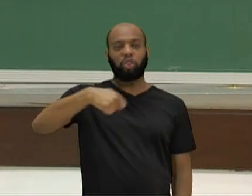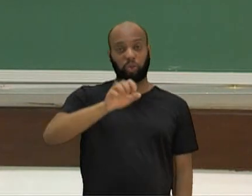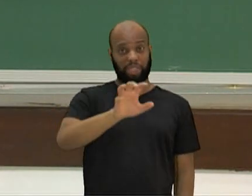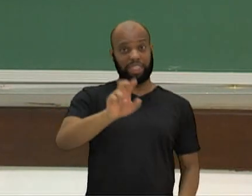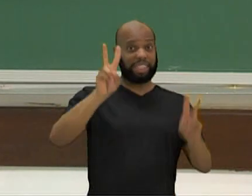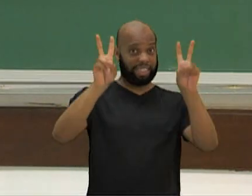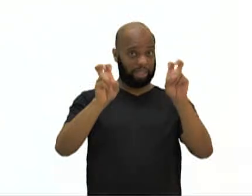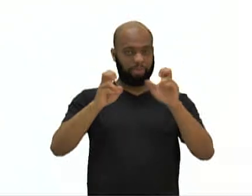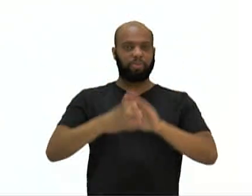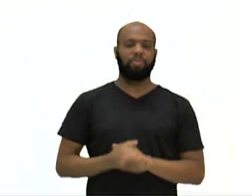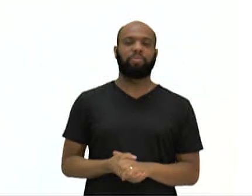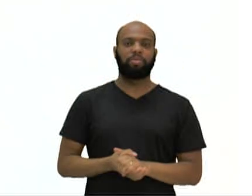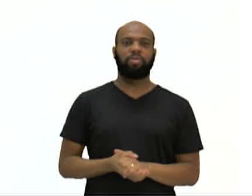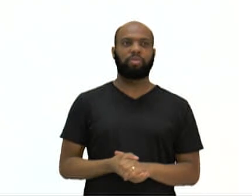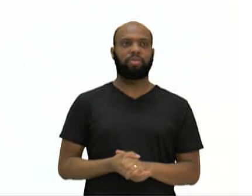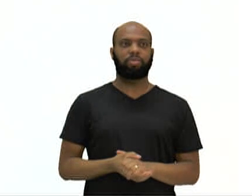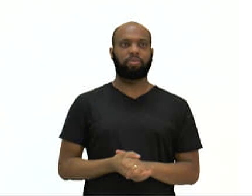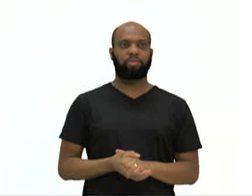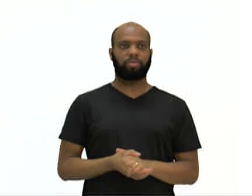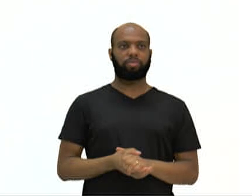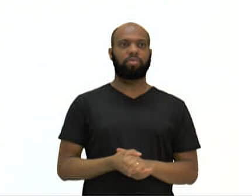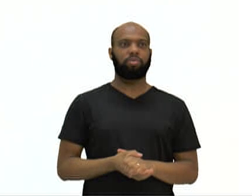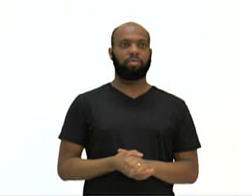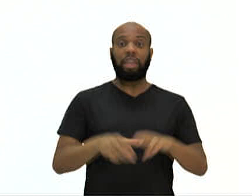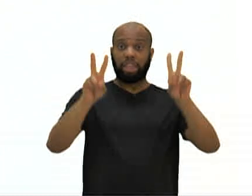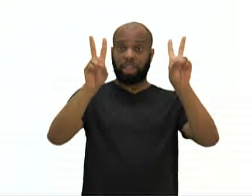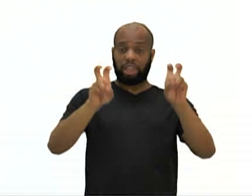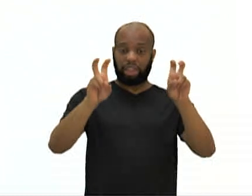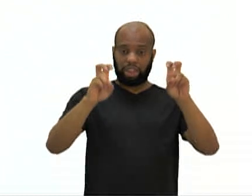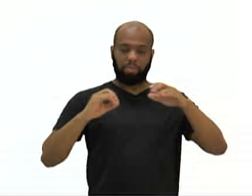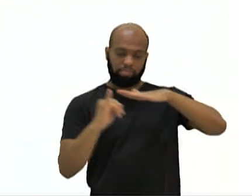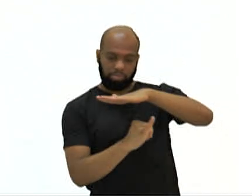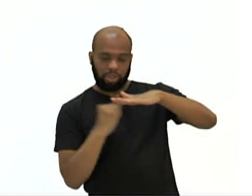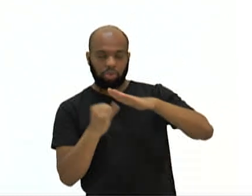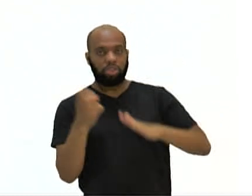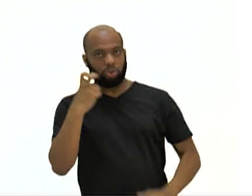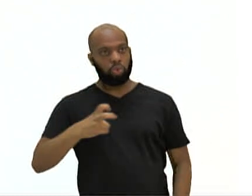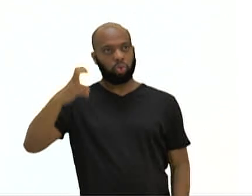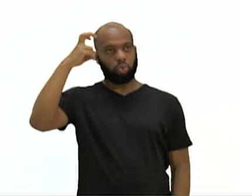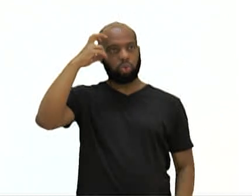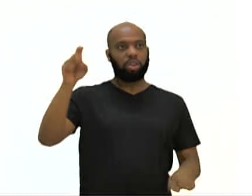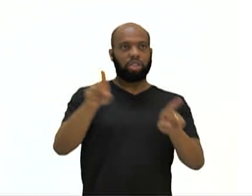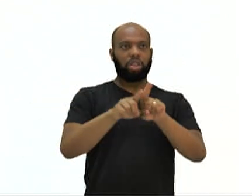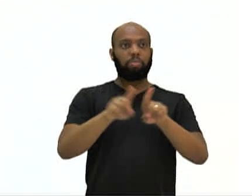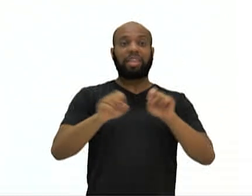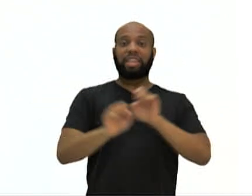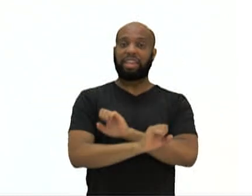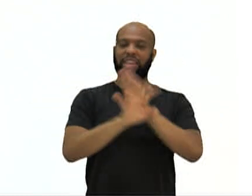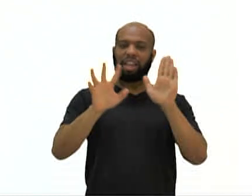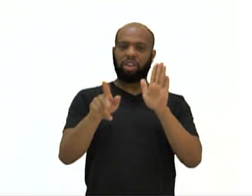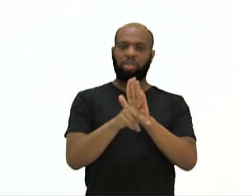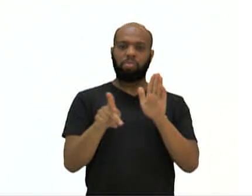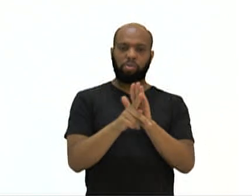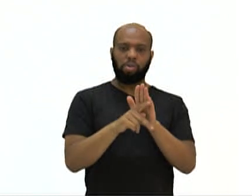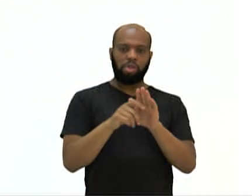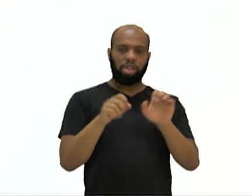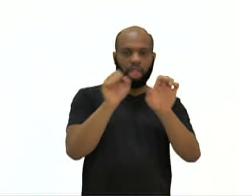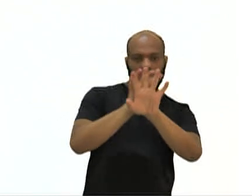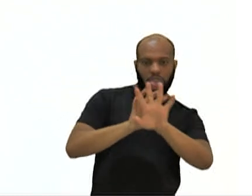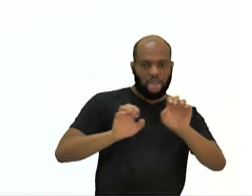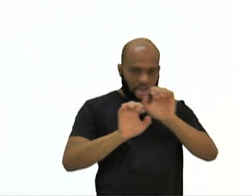isso. O ensaio Indústria Cultural, o esclarecimento como mistificação das massas, de Theodor Adorno